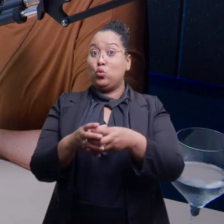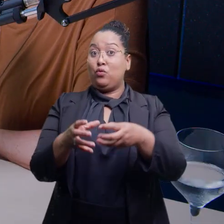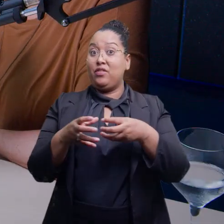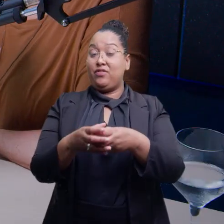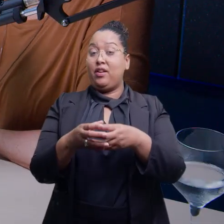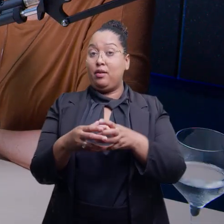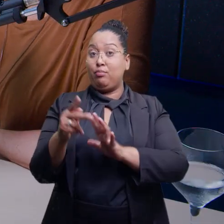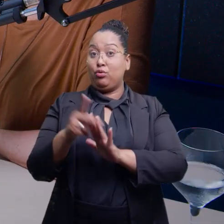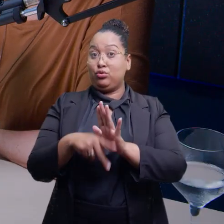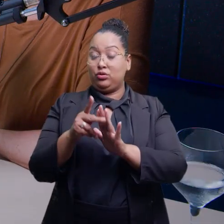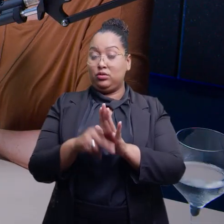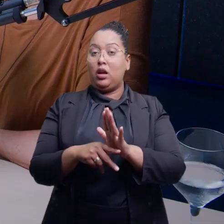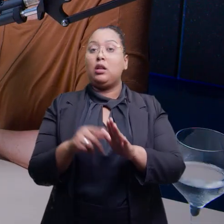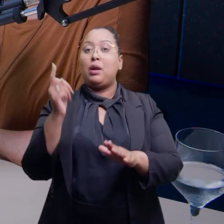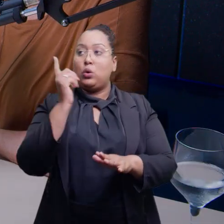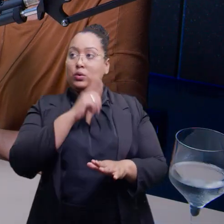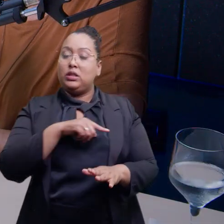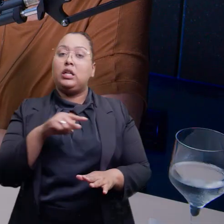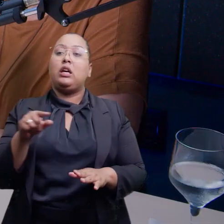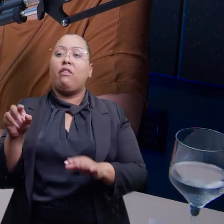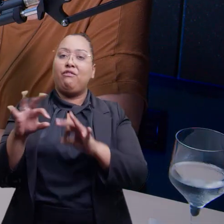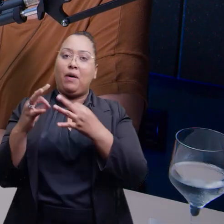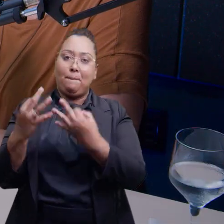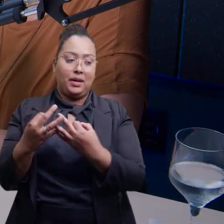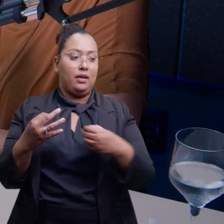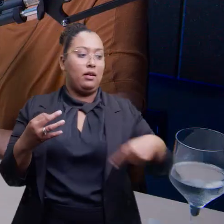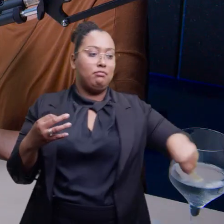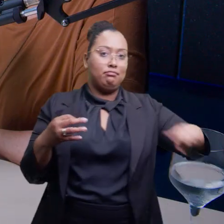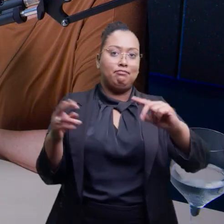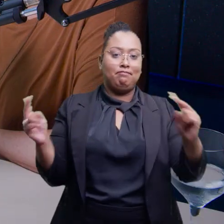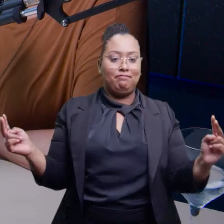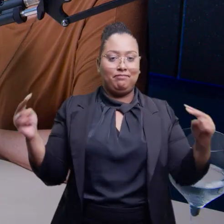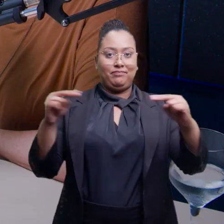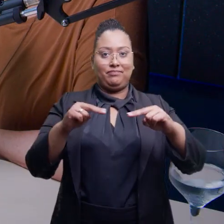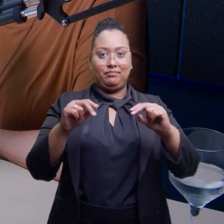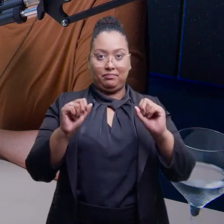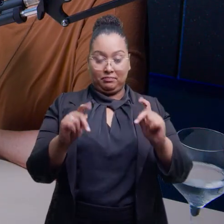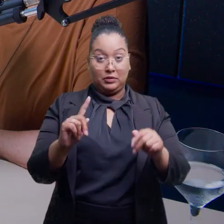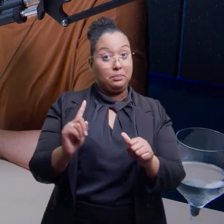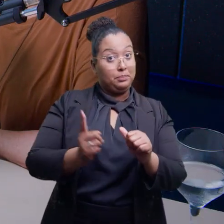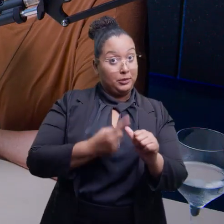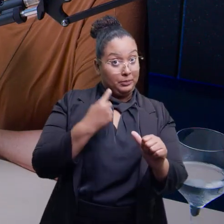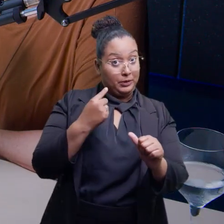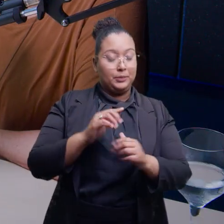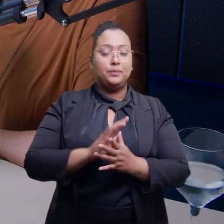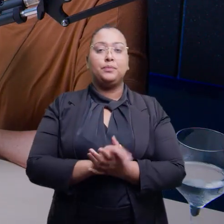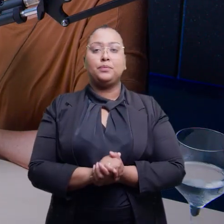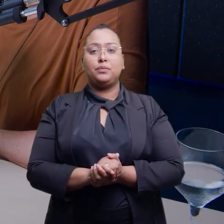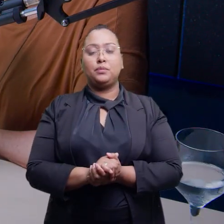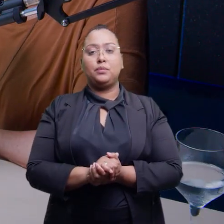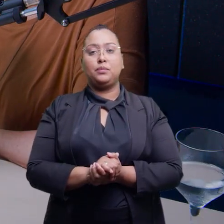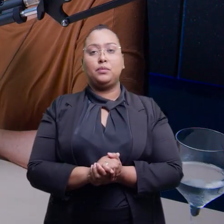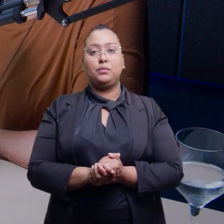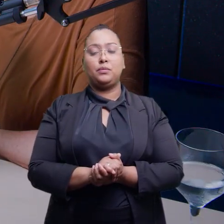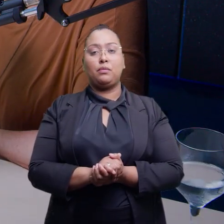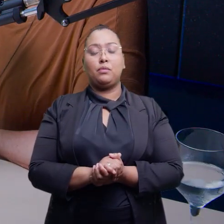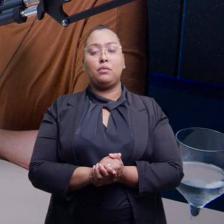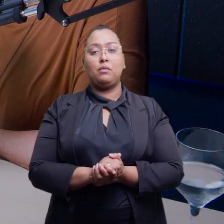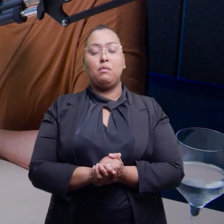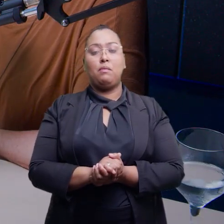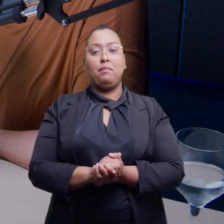para essa criança, esse adolescente, ou esse grupo de irmãos. Essa é a primeira questão, tá? A partir